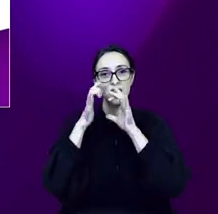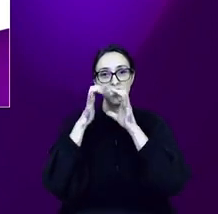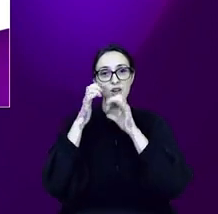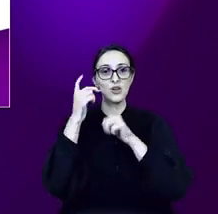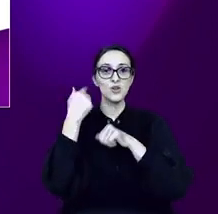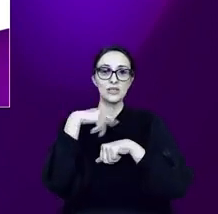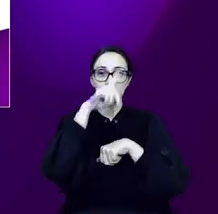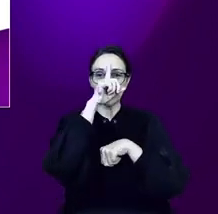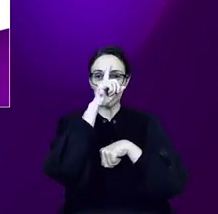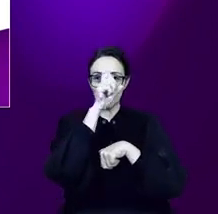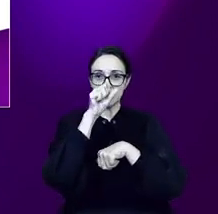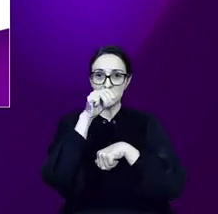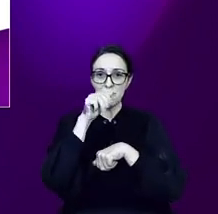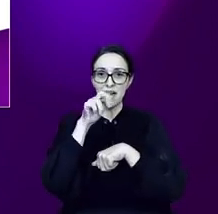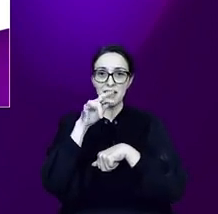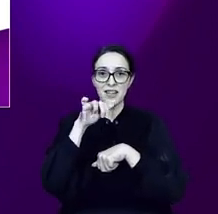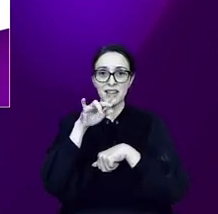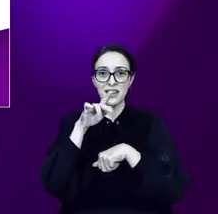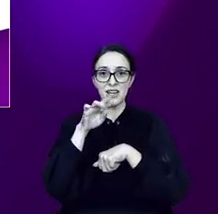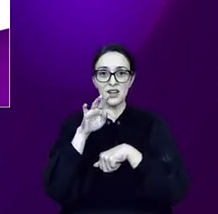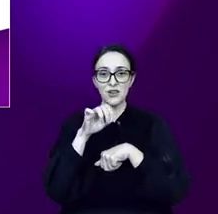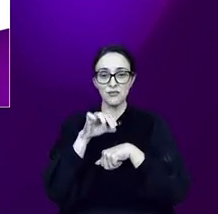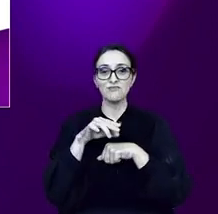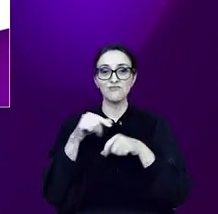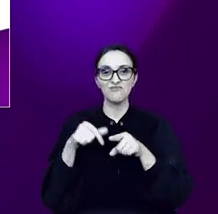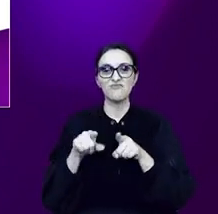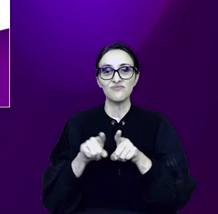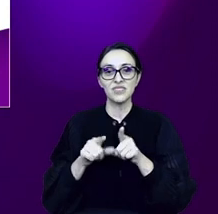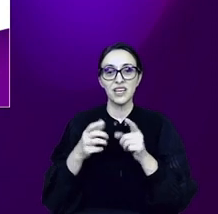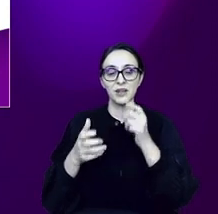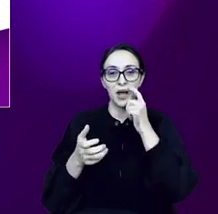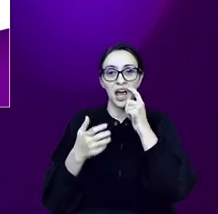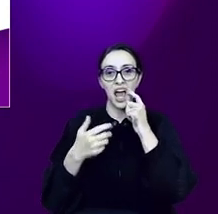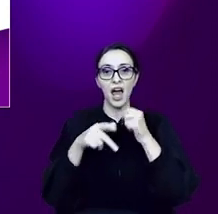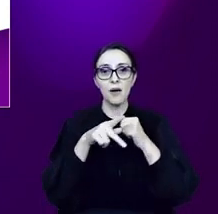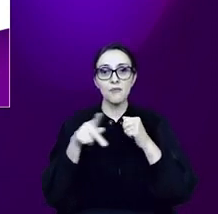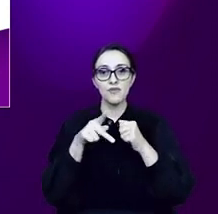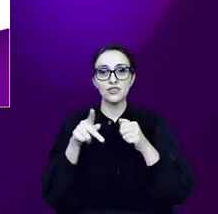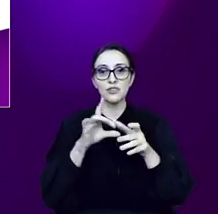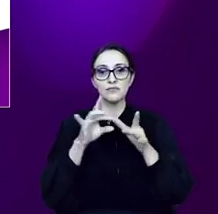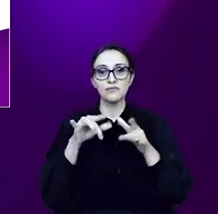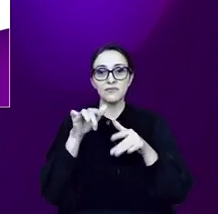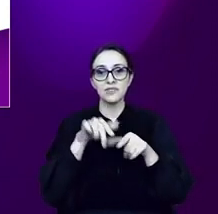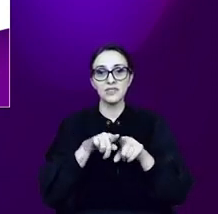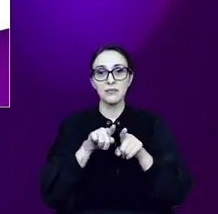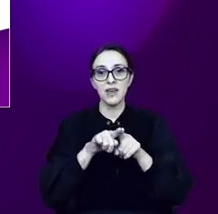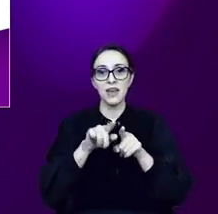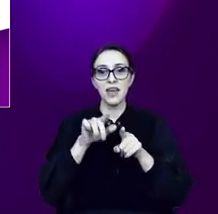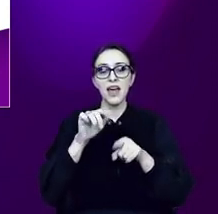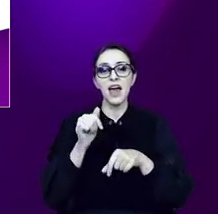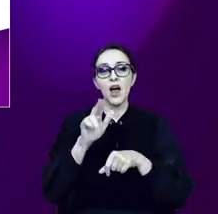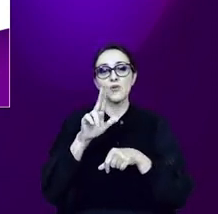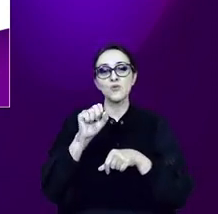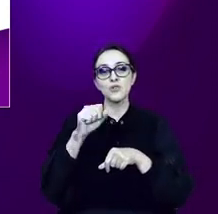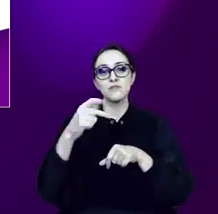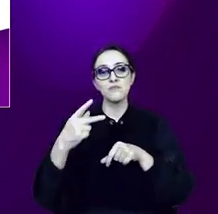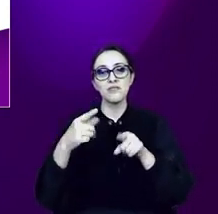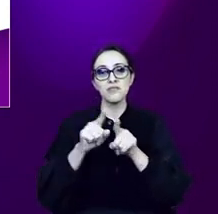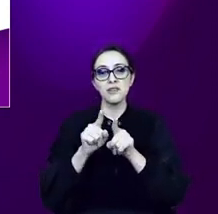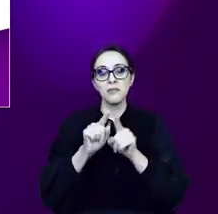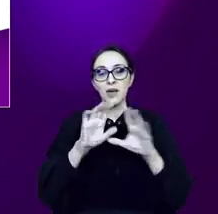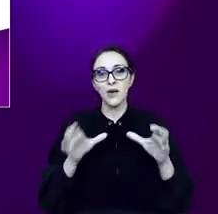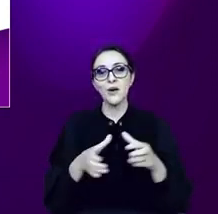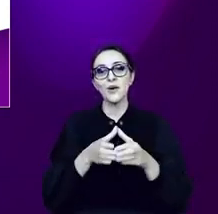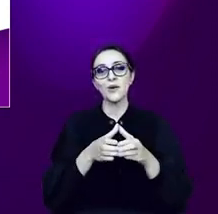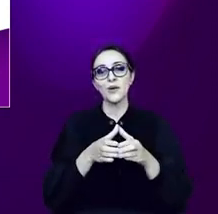Paulista, e também professor livre-docente na Universidade de São Paulo, diretor do Laboratório de Pesquisa em Neurociências da USP, e faço parte do